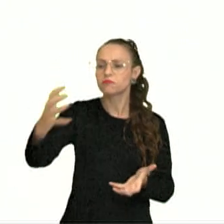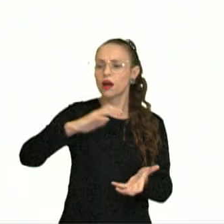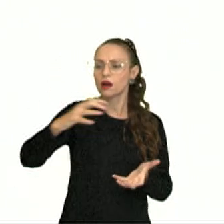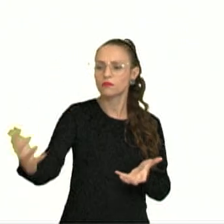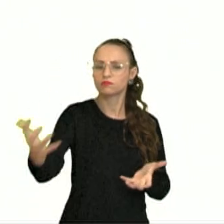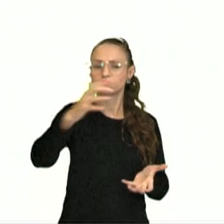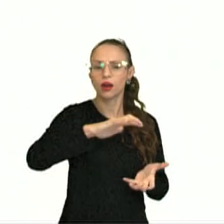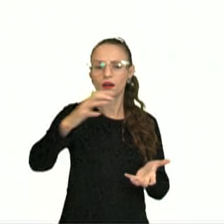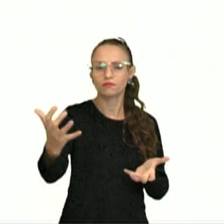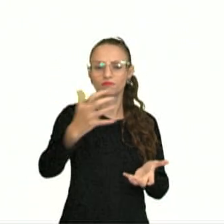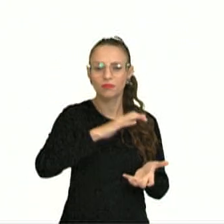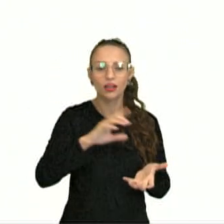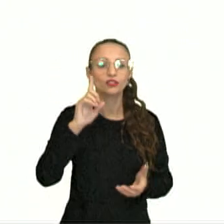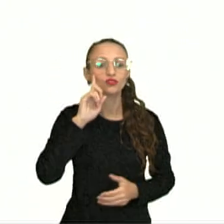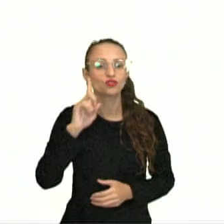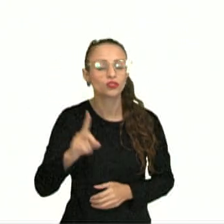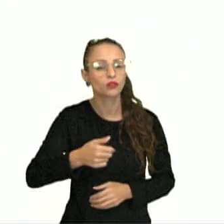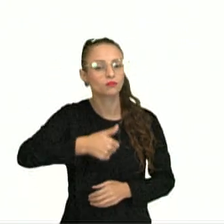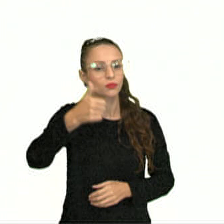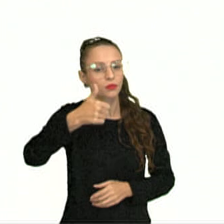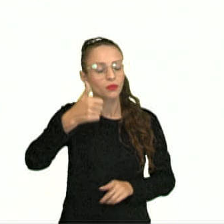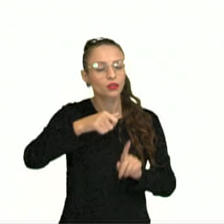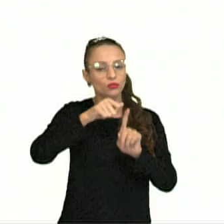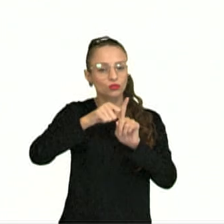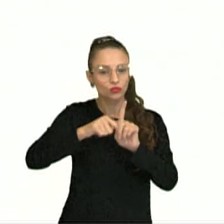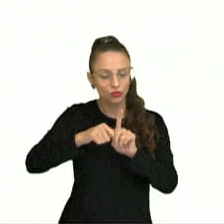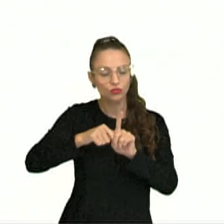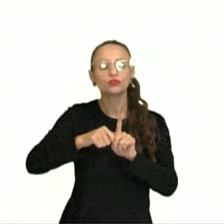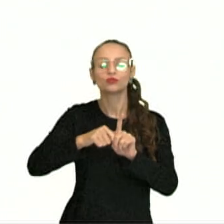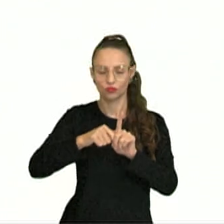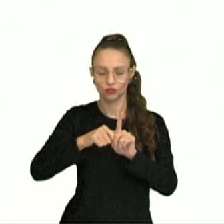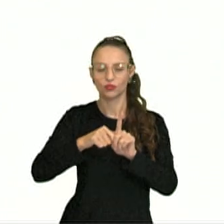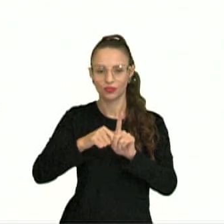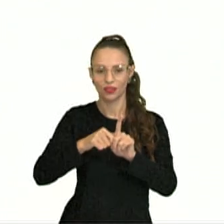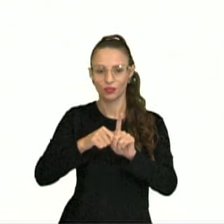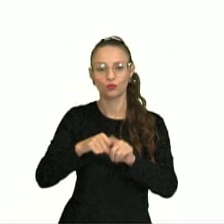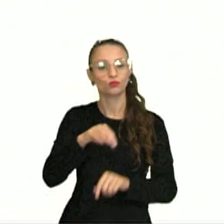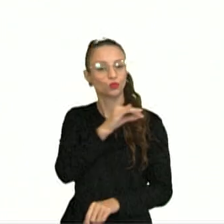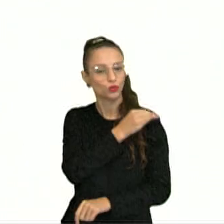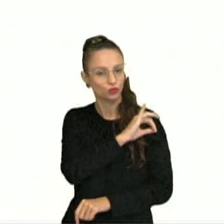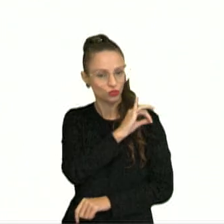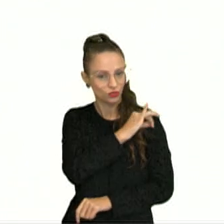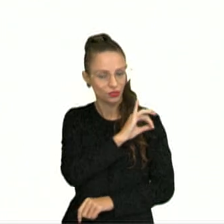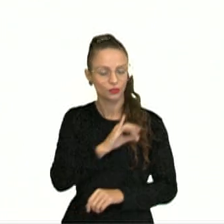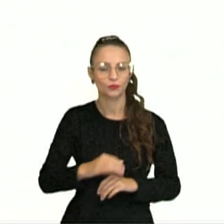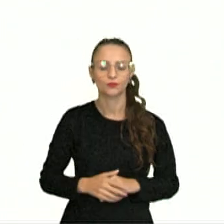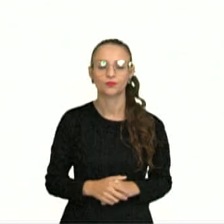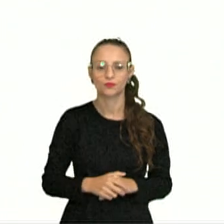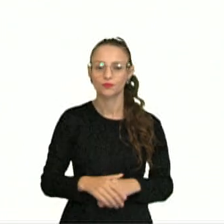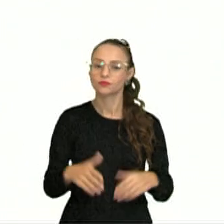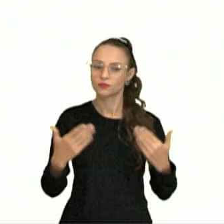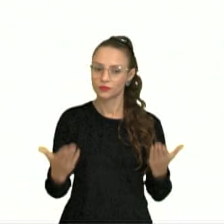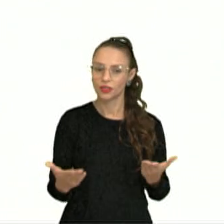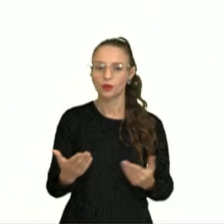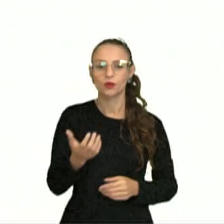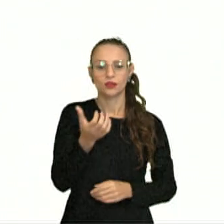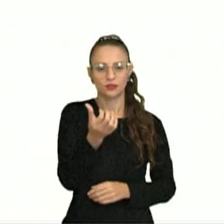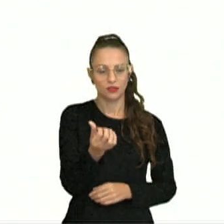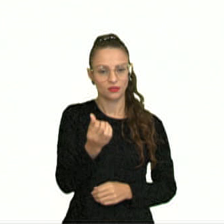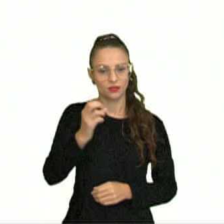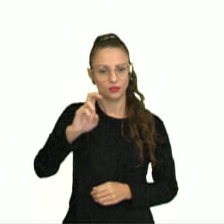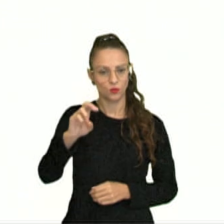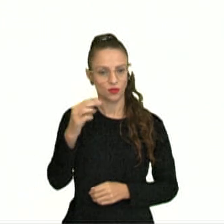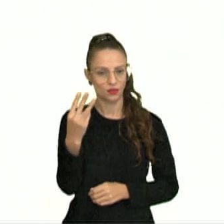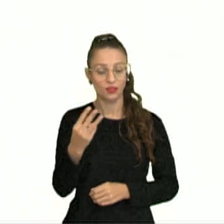do Rio de Janeiro. Então observe lá que é muito tranquilo, né, de observarmos isso, certo? Então